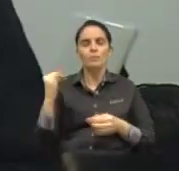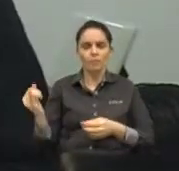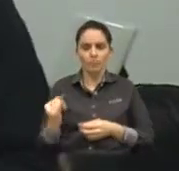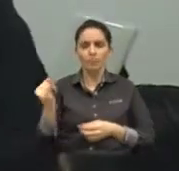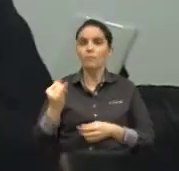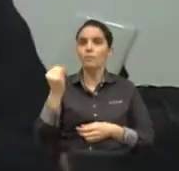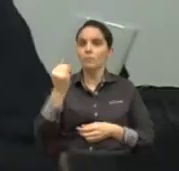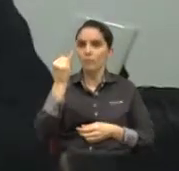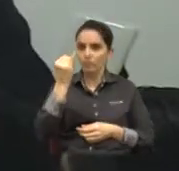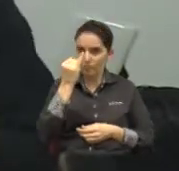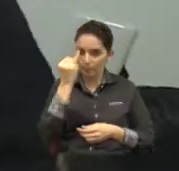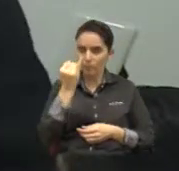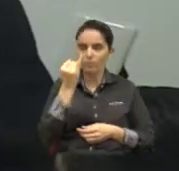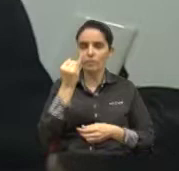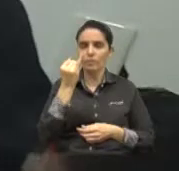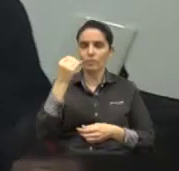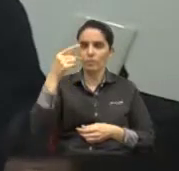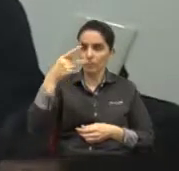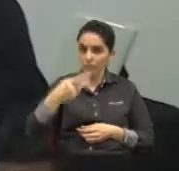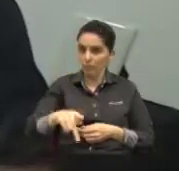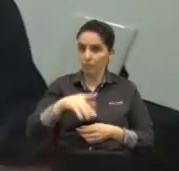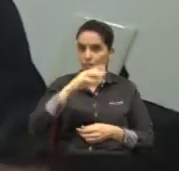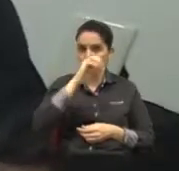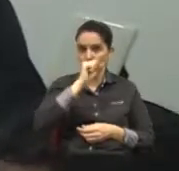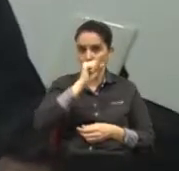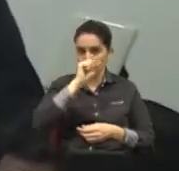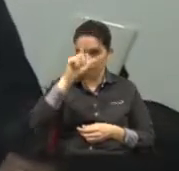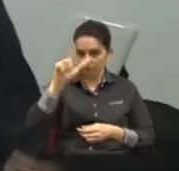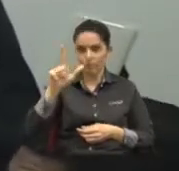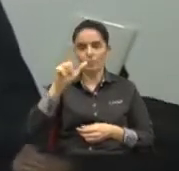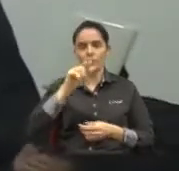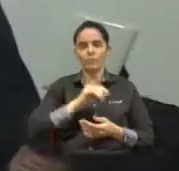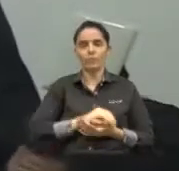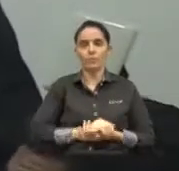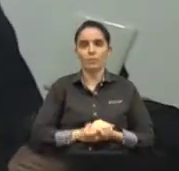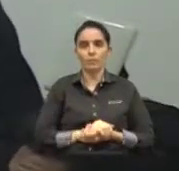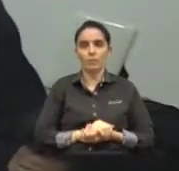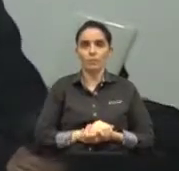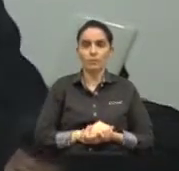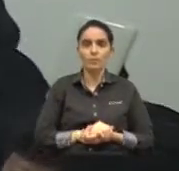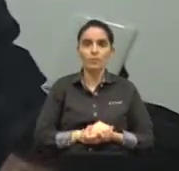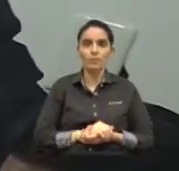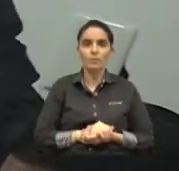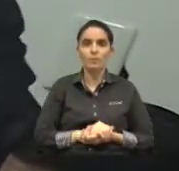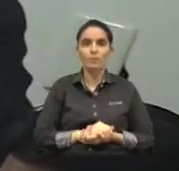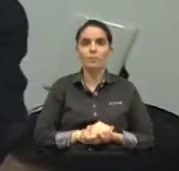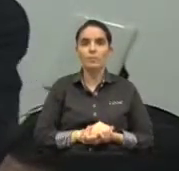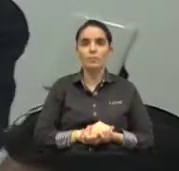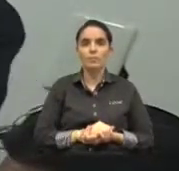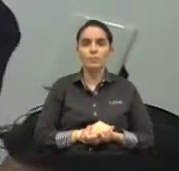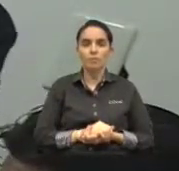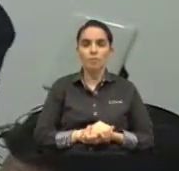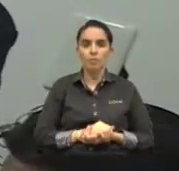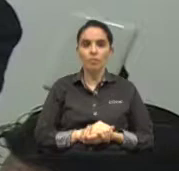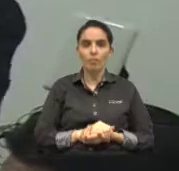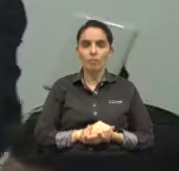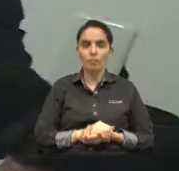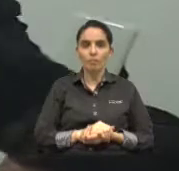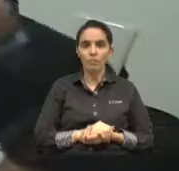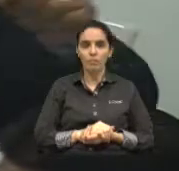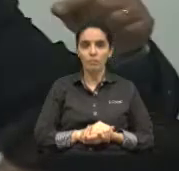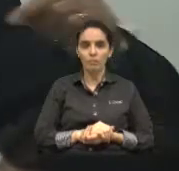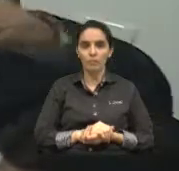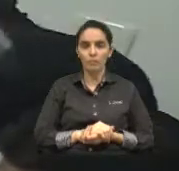importância para a nossa cidade. Isso vai, ele vai aliviar e todo